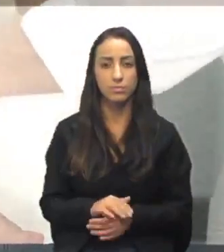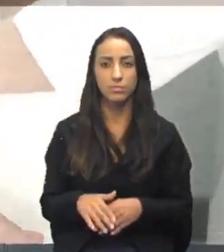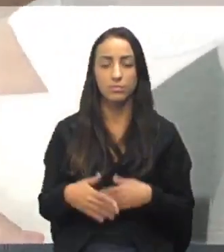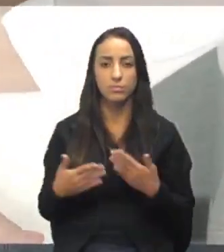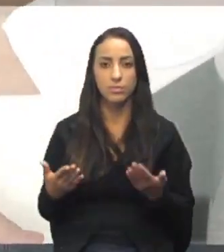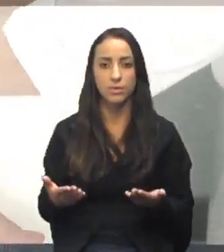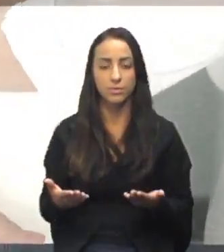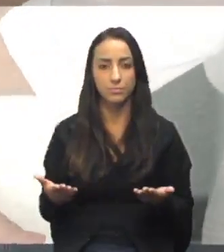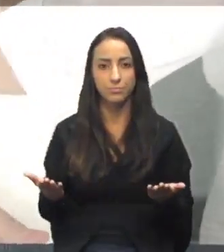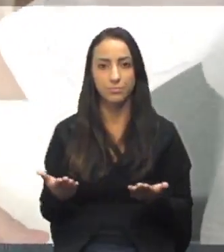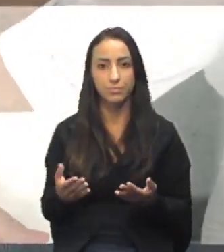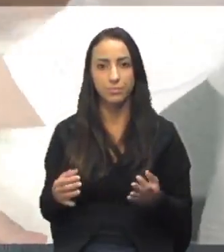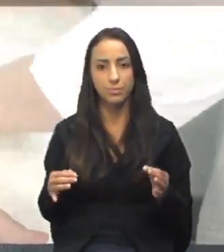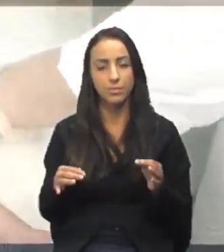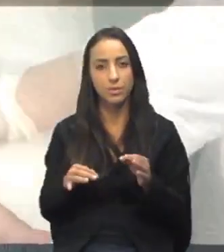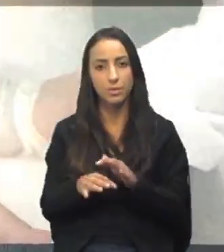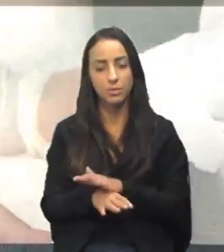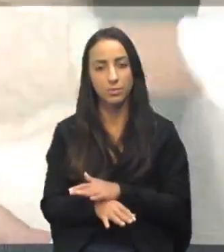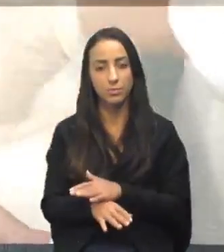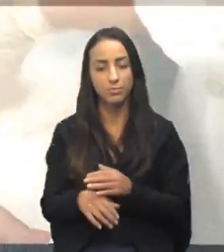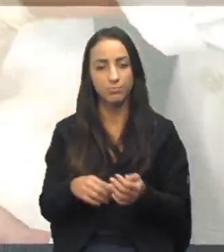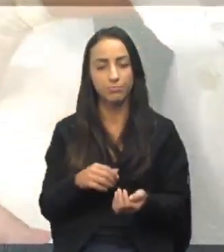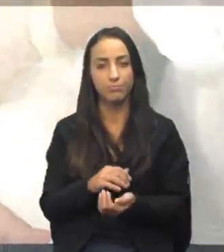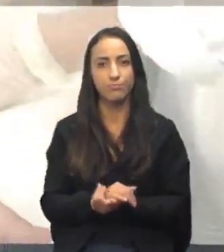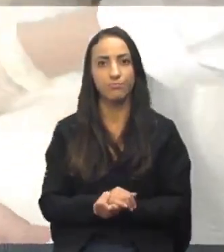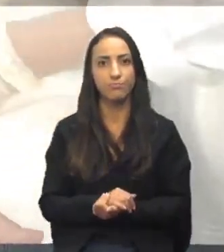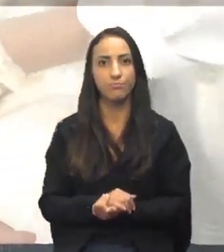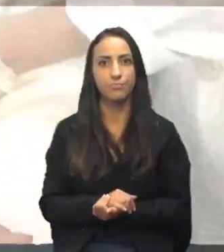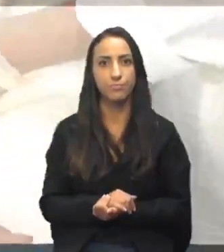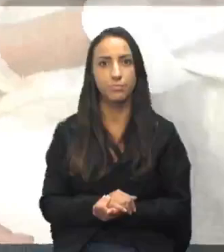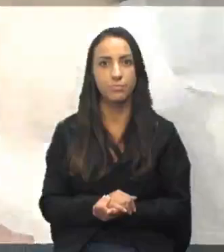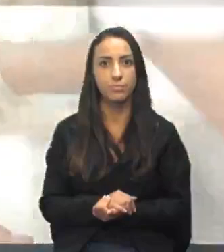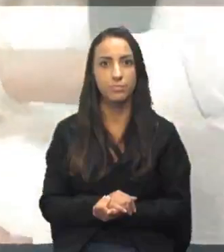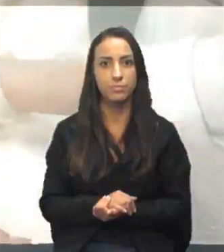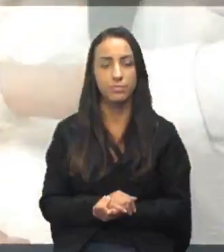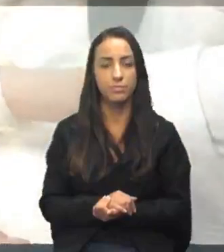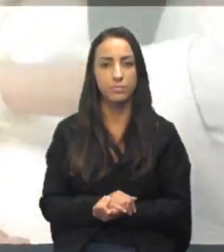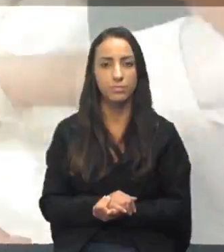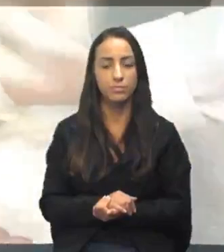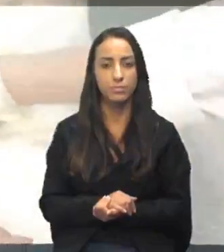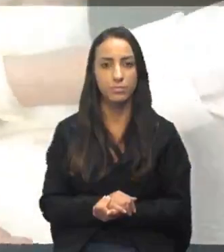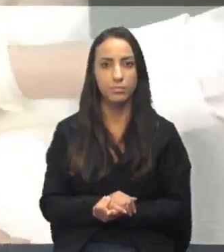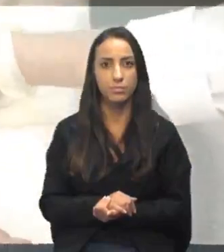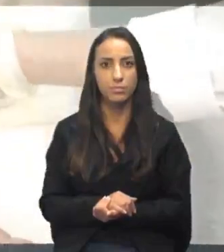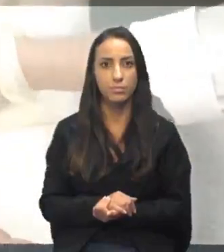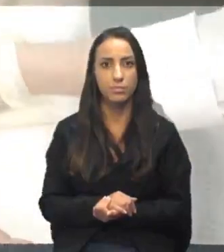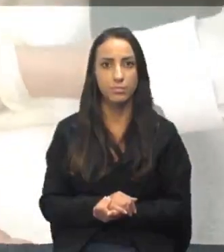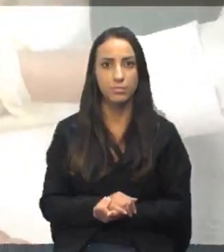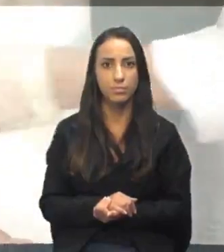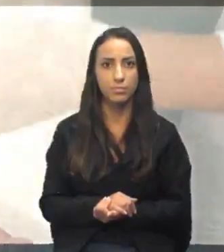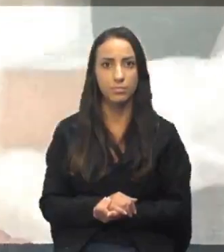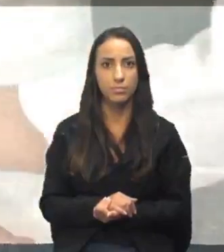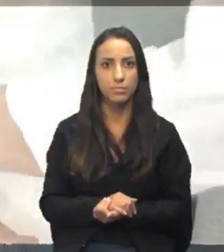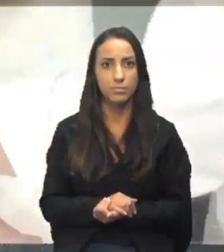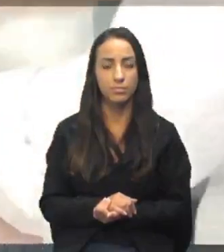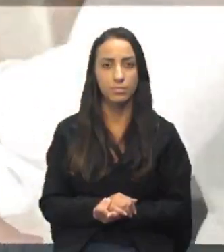Então, nós seguimos com a fixação da atadura nas suas extremidades.